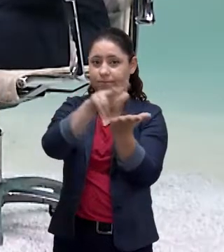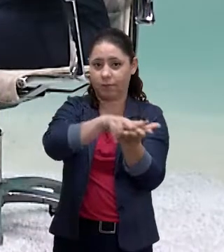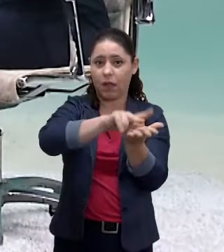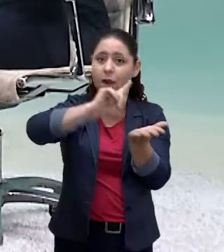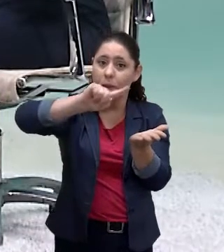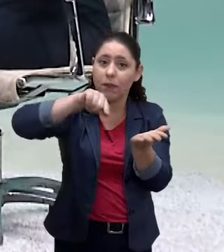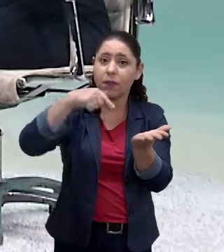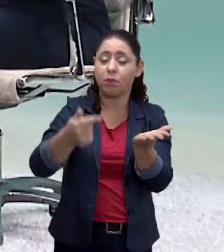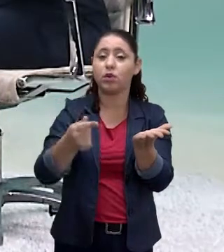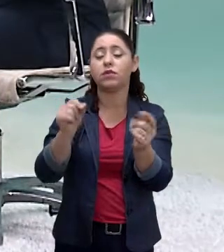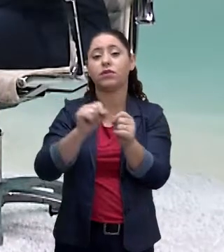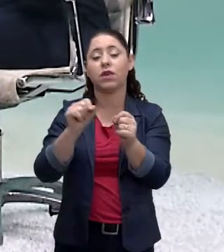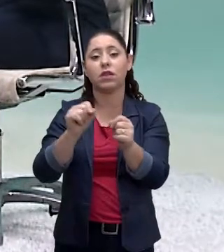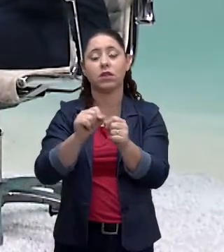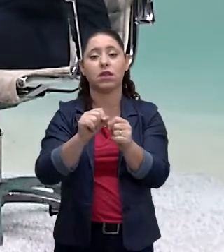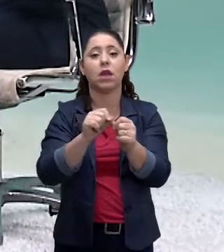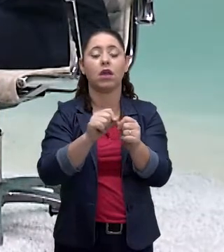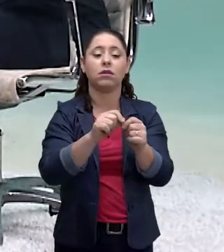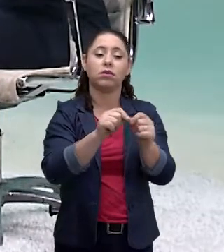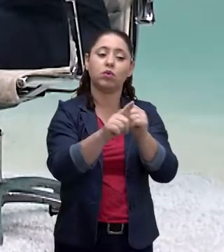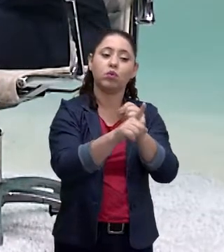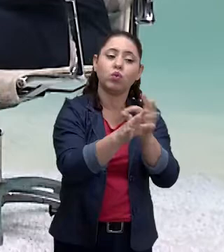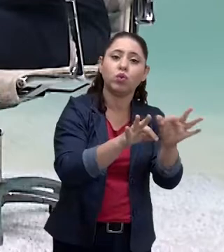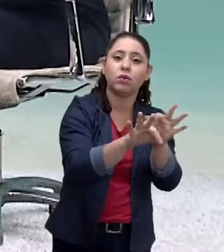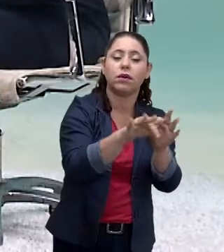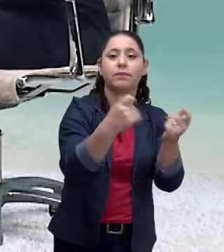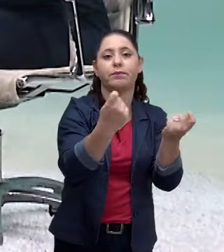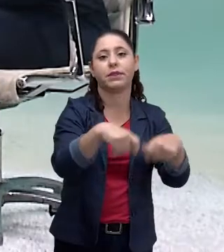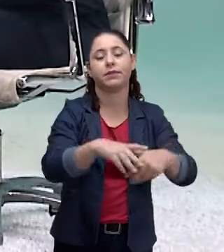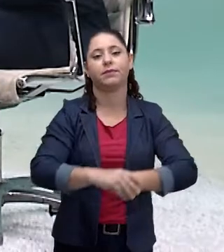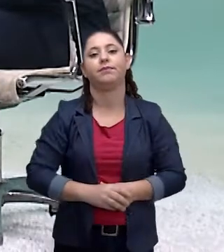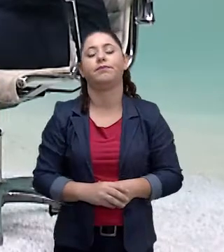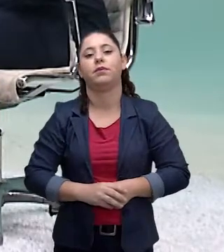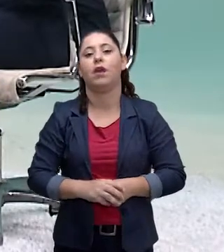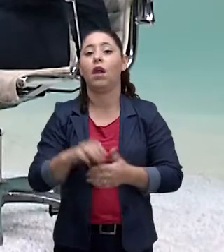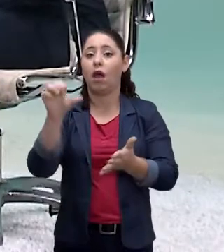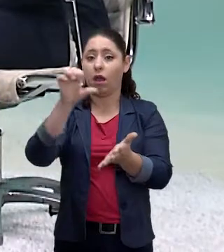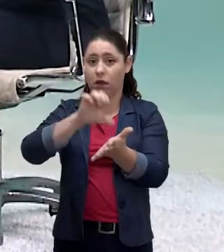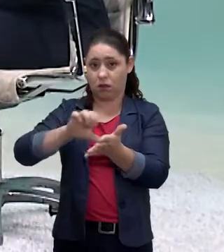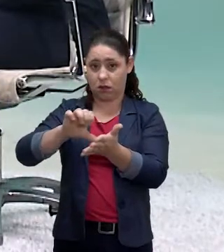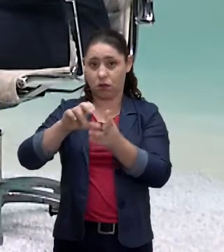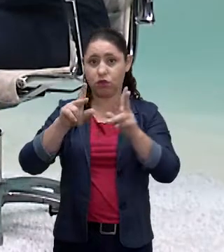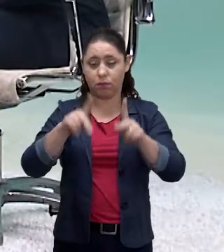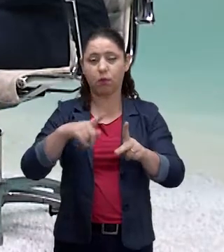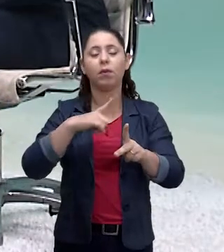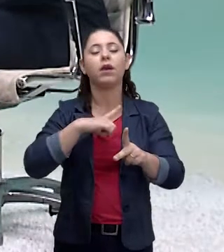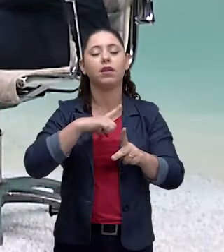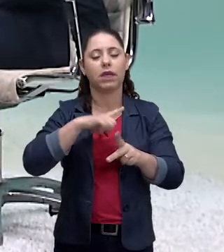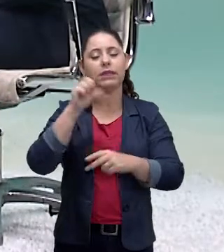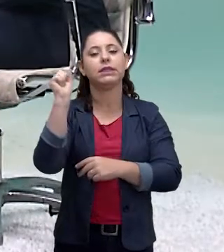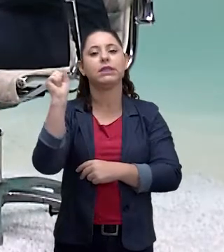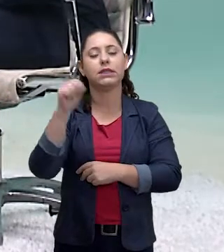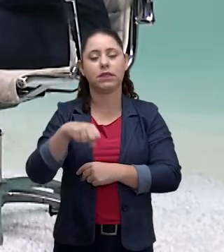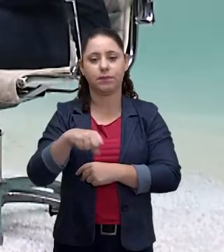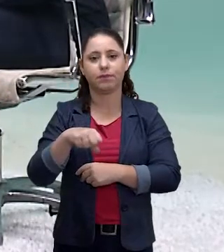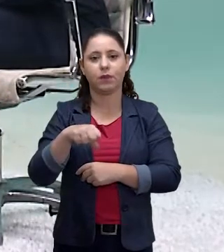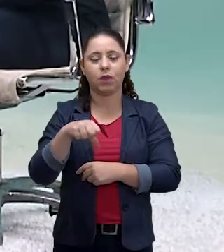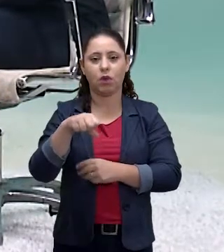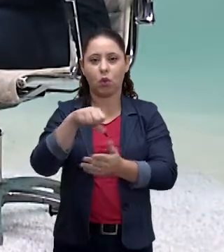paciente, para depois você fazer os encaminhamentos necessários. Então, a rede pública, existe sim